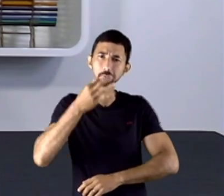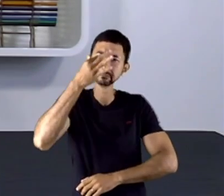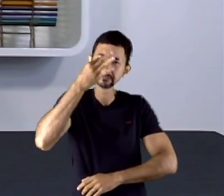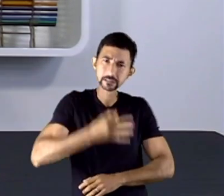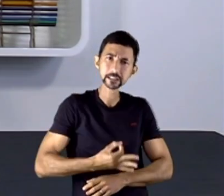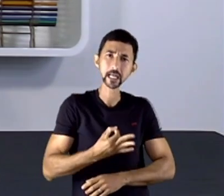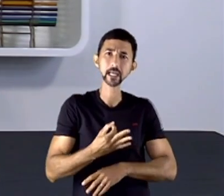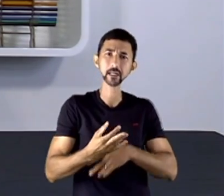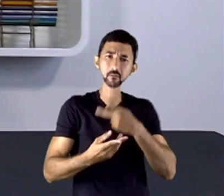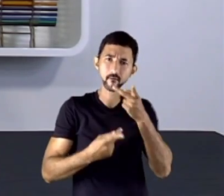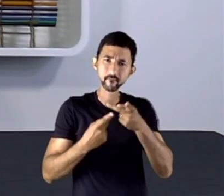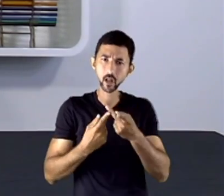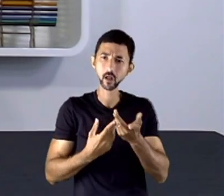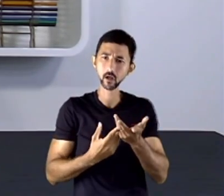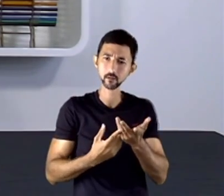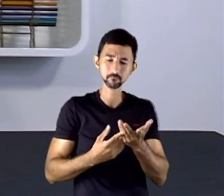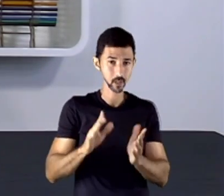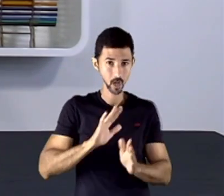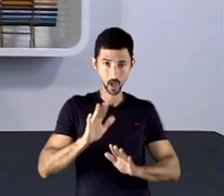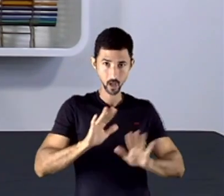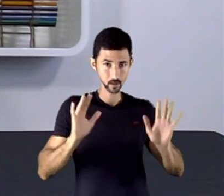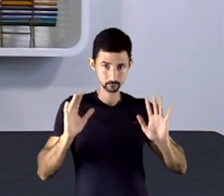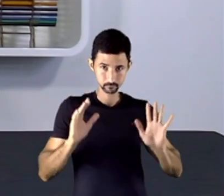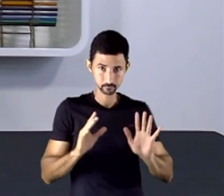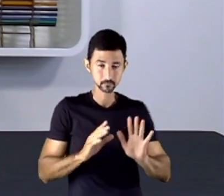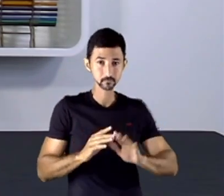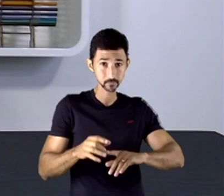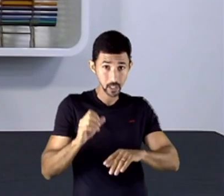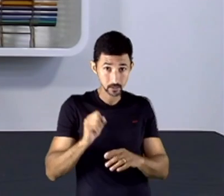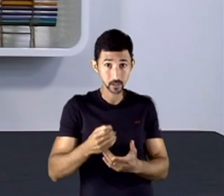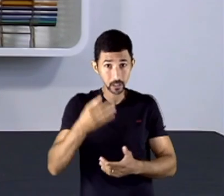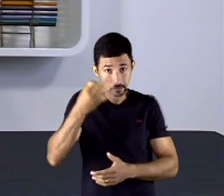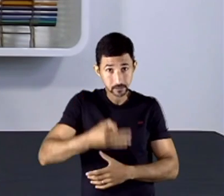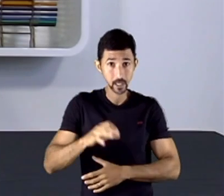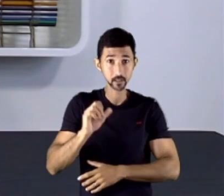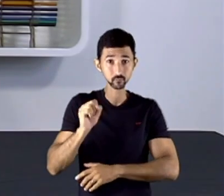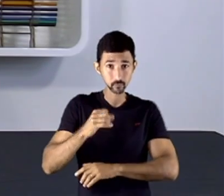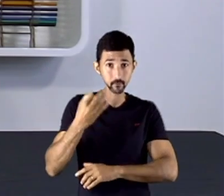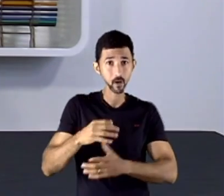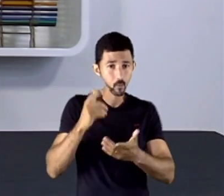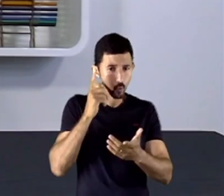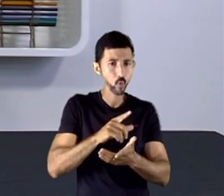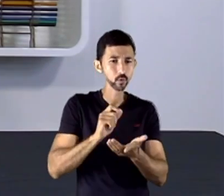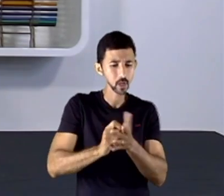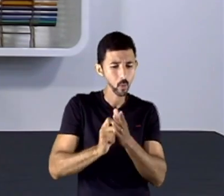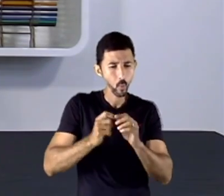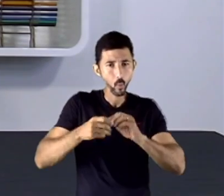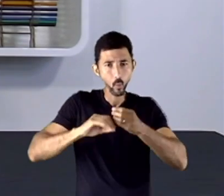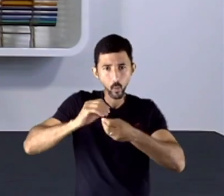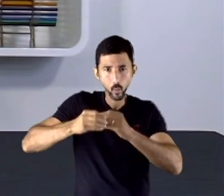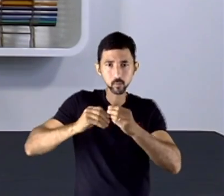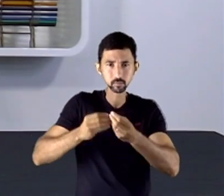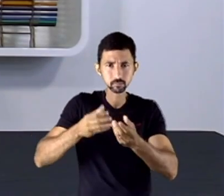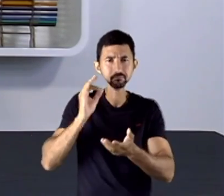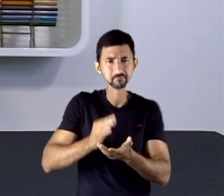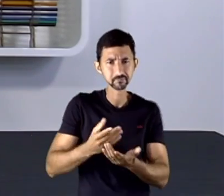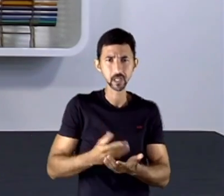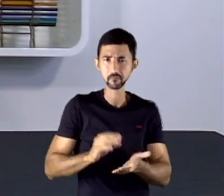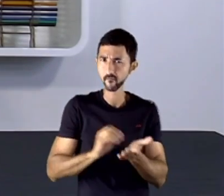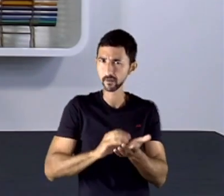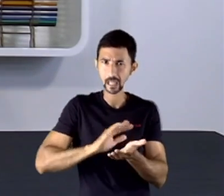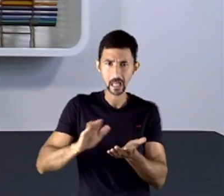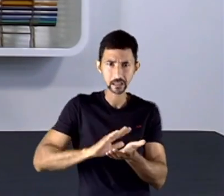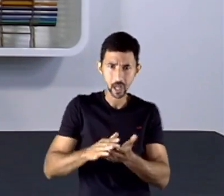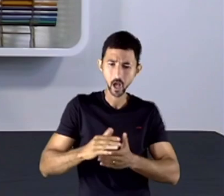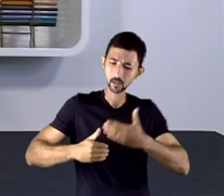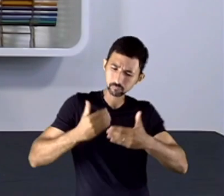toda certeza, disse que não. Melhor, disse que sim, né? Disse que sim, vão conseguir embalar assim sem sobrar nada,